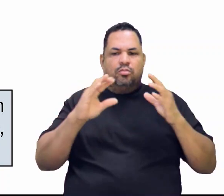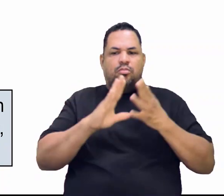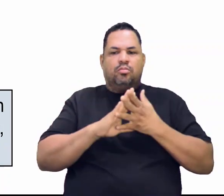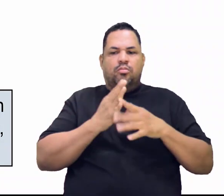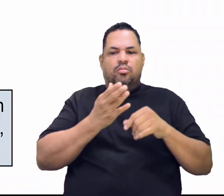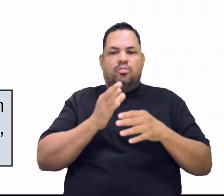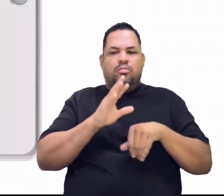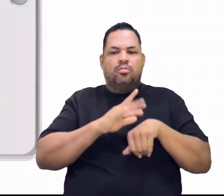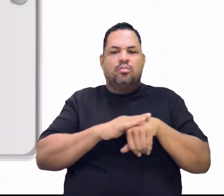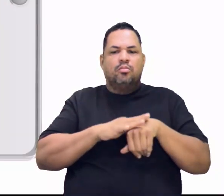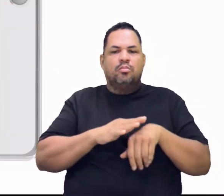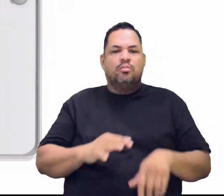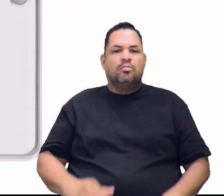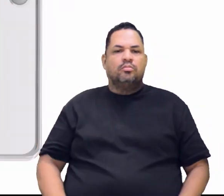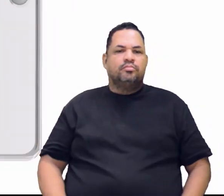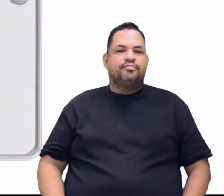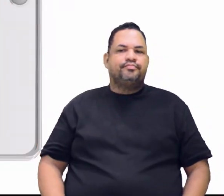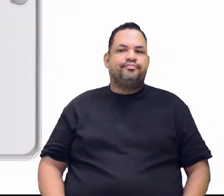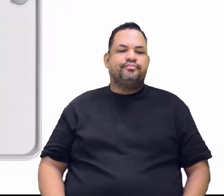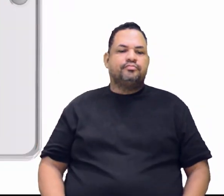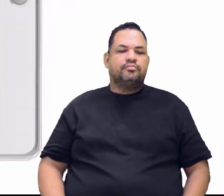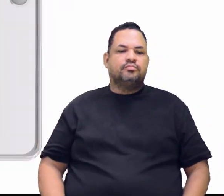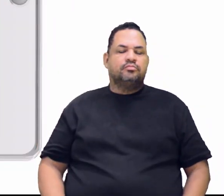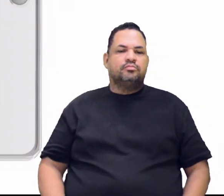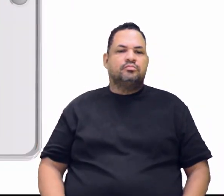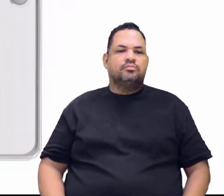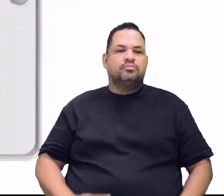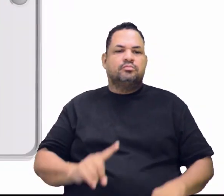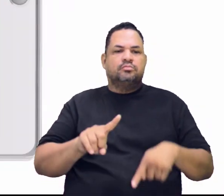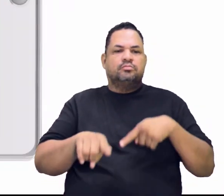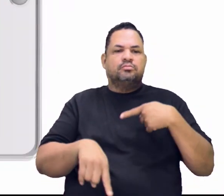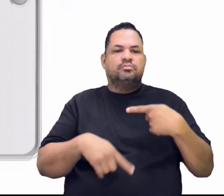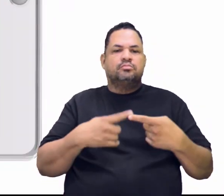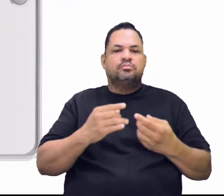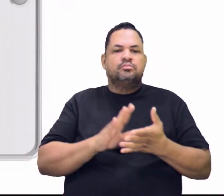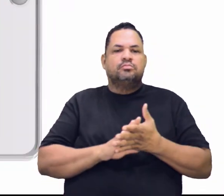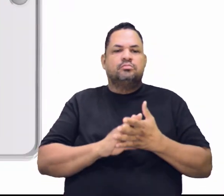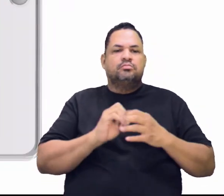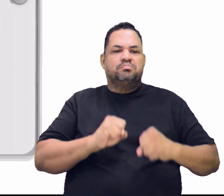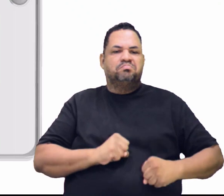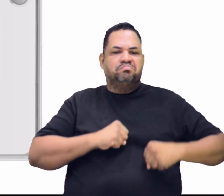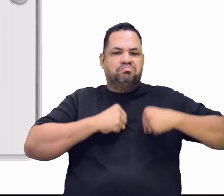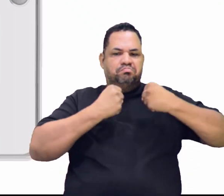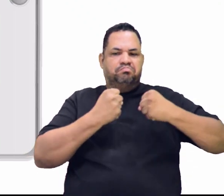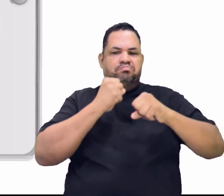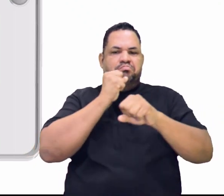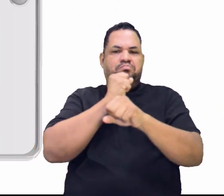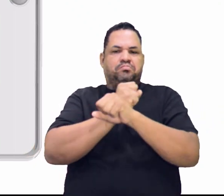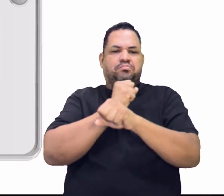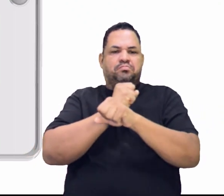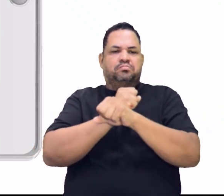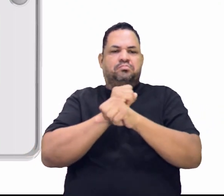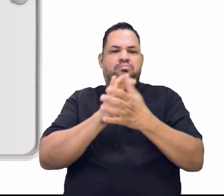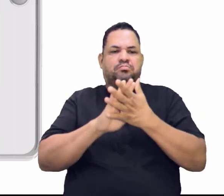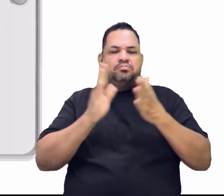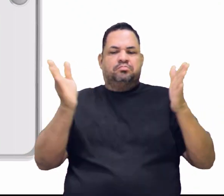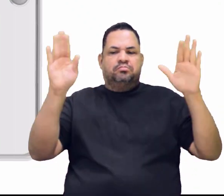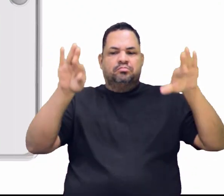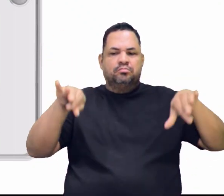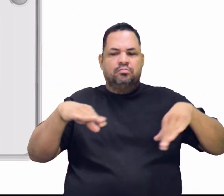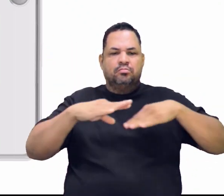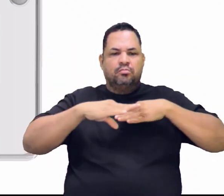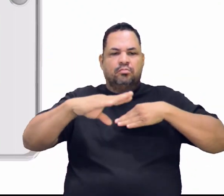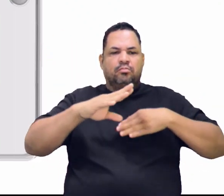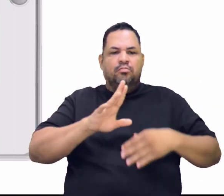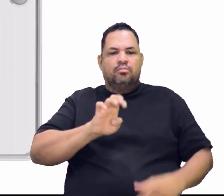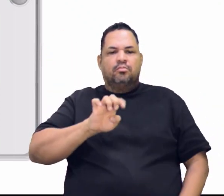determinadas doenças. E depois partimos para a resistência escrava no Vale do